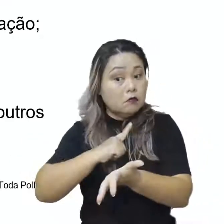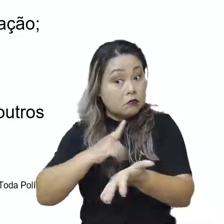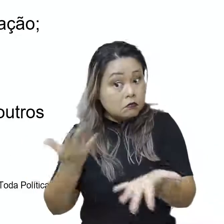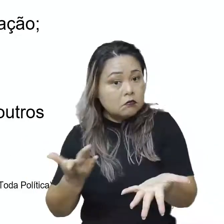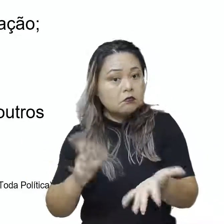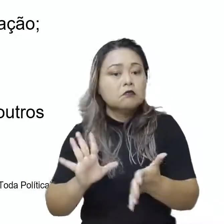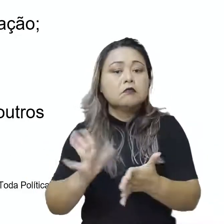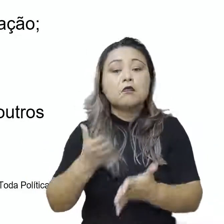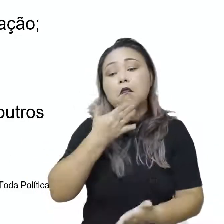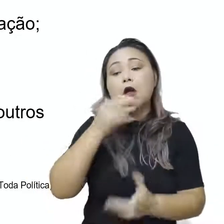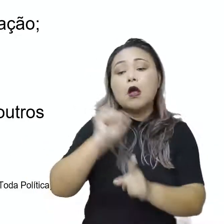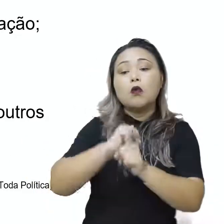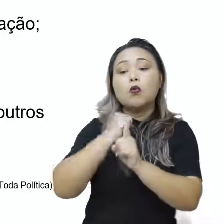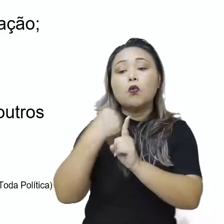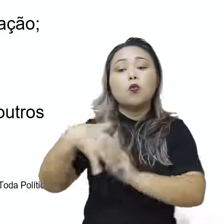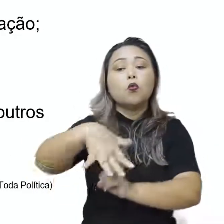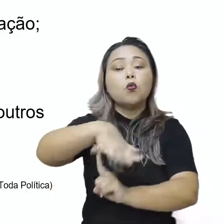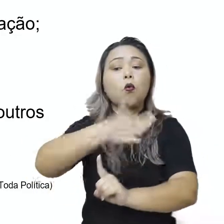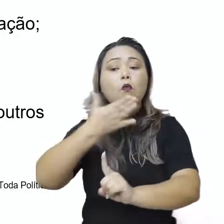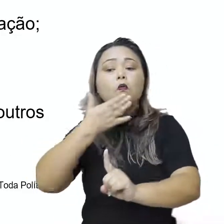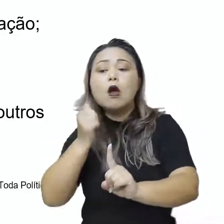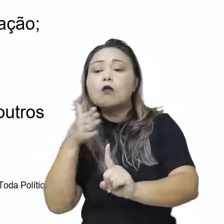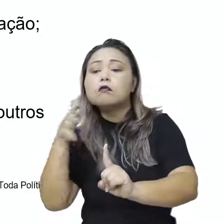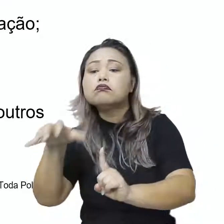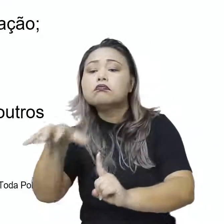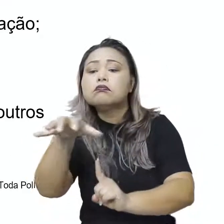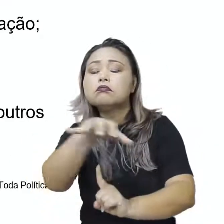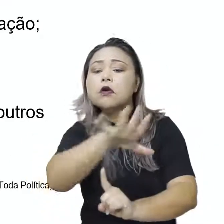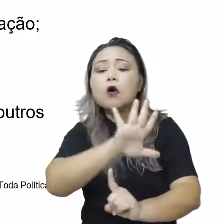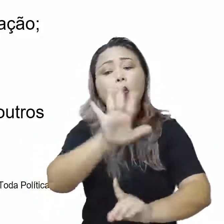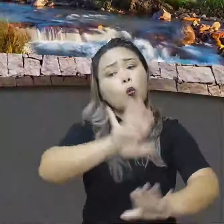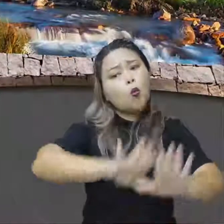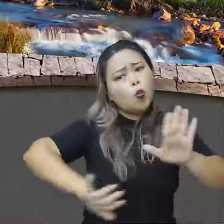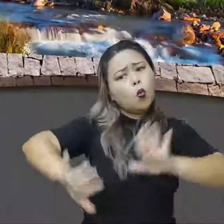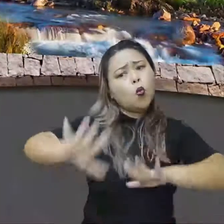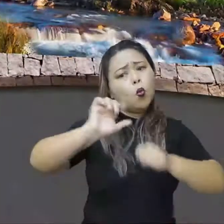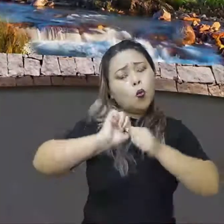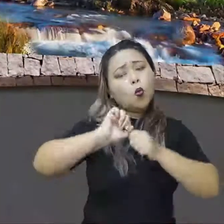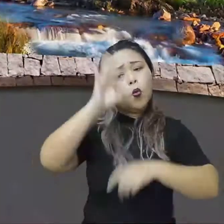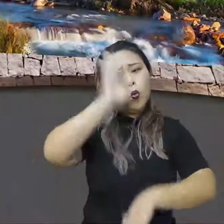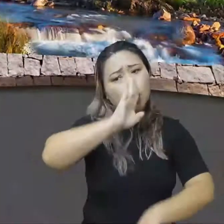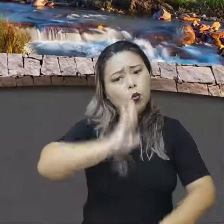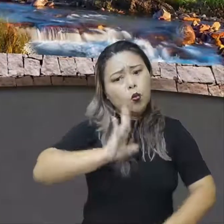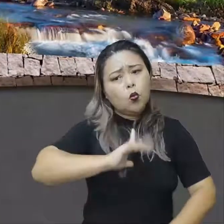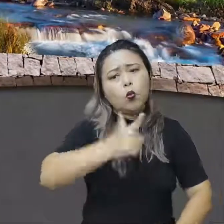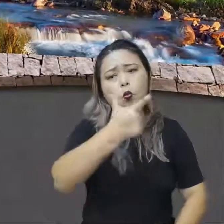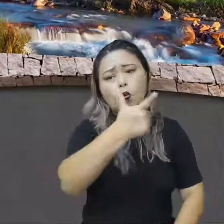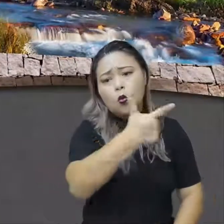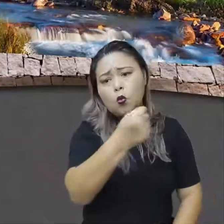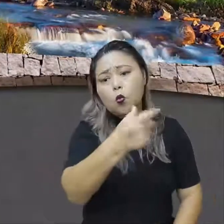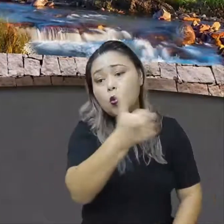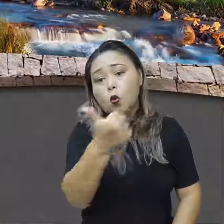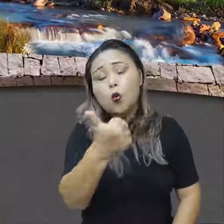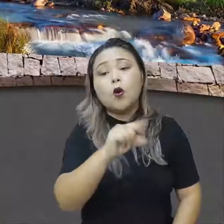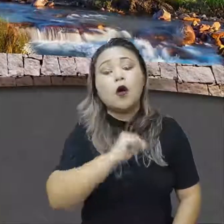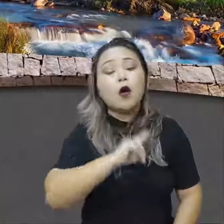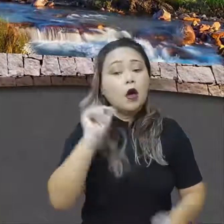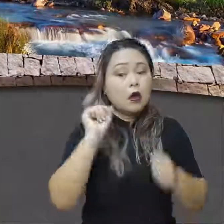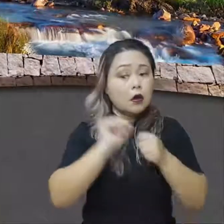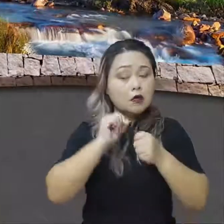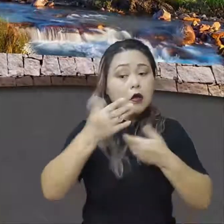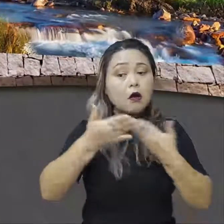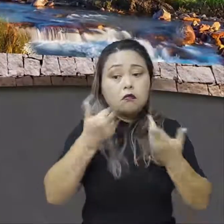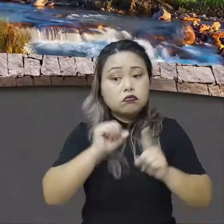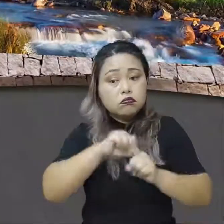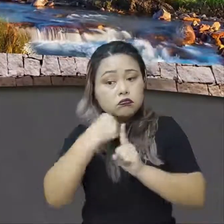Melhorias sociais, toma cuidado, meu filho, toma cuidado. Do Brasil esse ano, 2021, você não pode dizer que está tendo